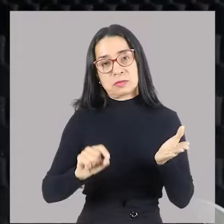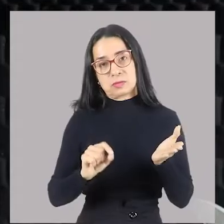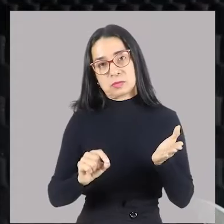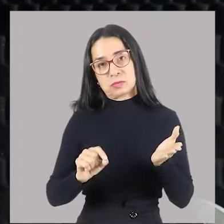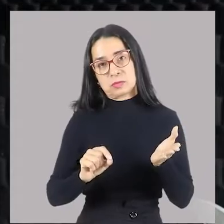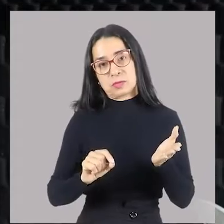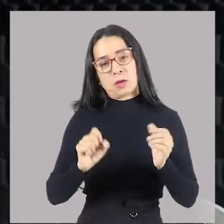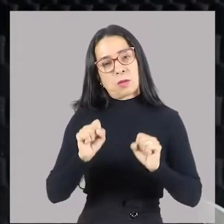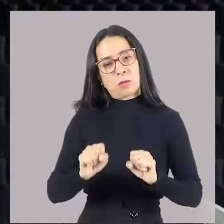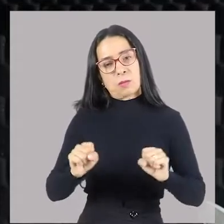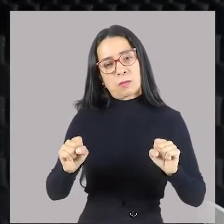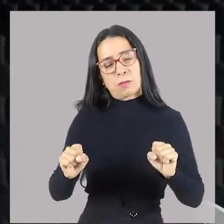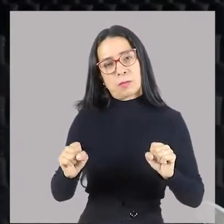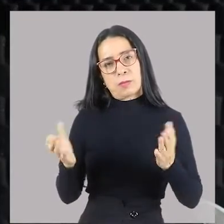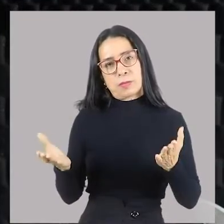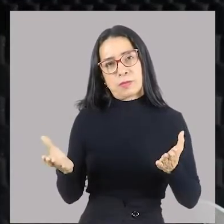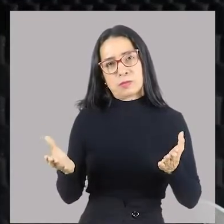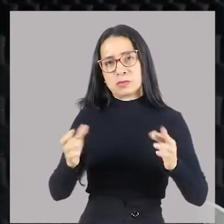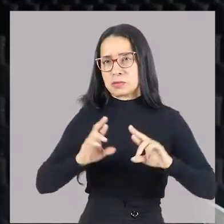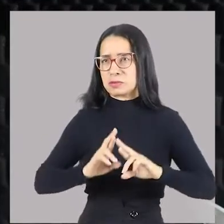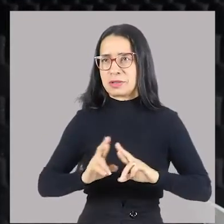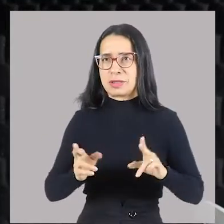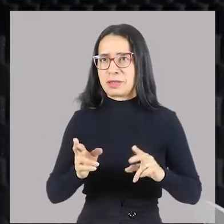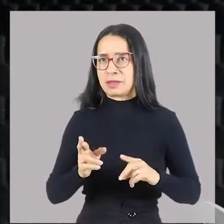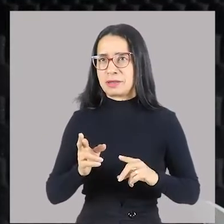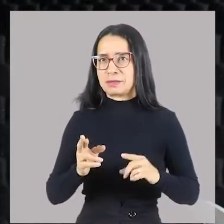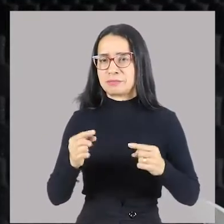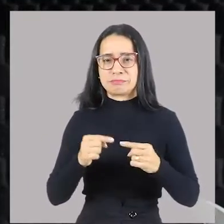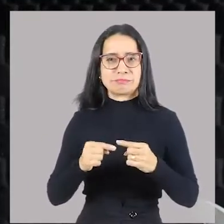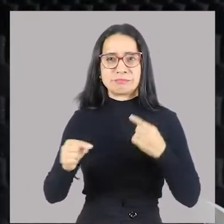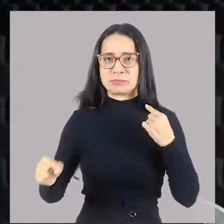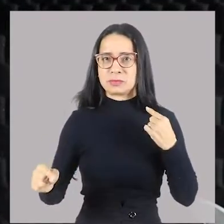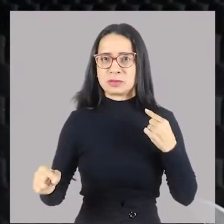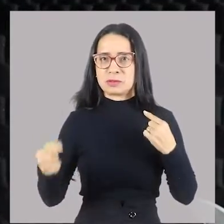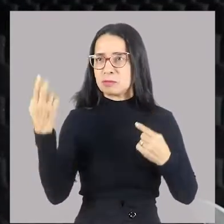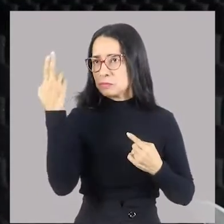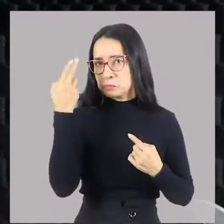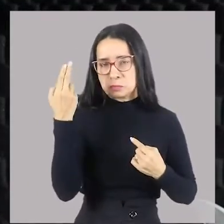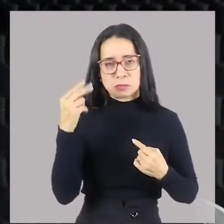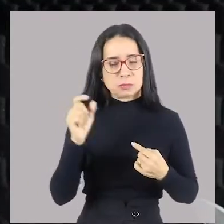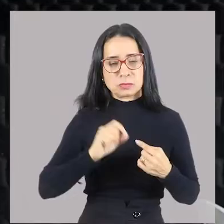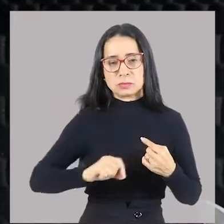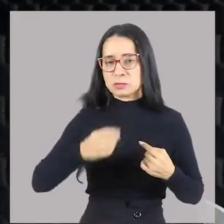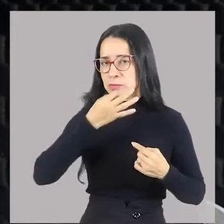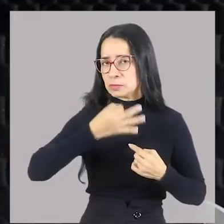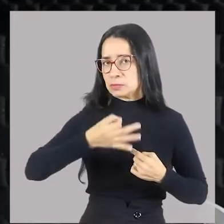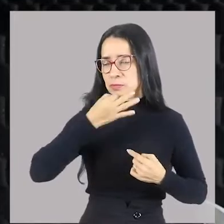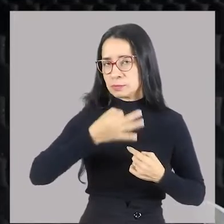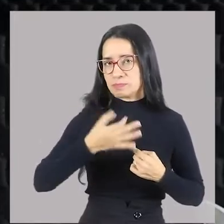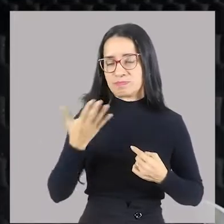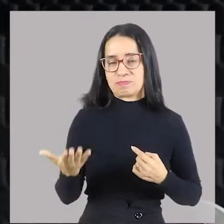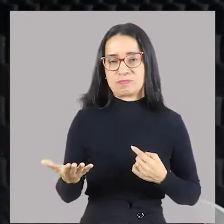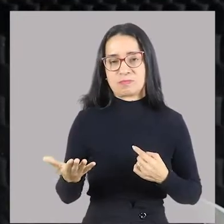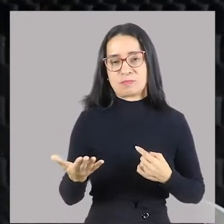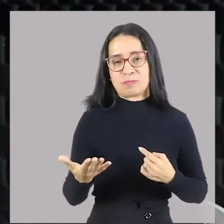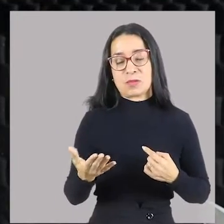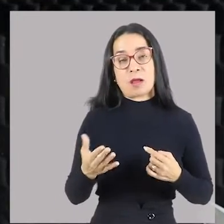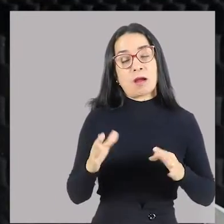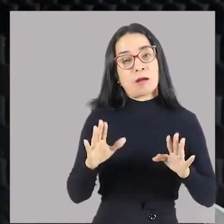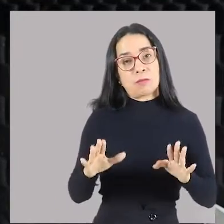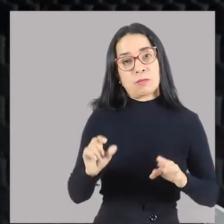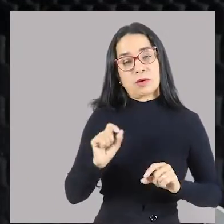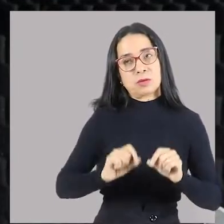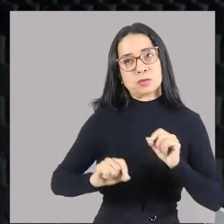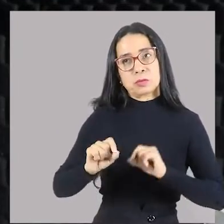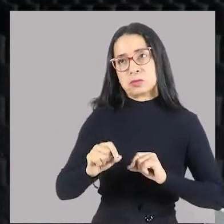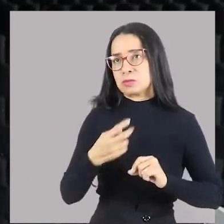Se pode até divergir, que é algo normal, nas ideias. Mas o que não